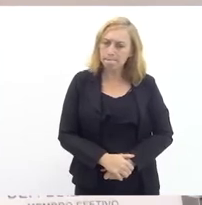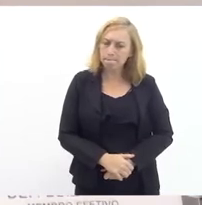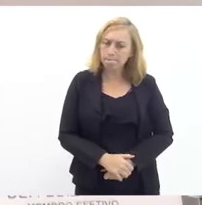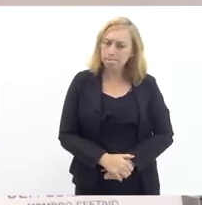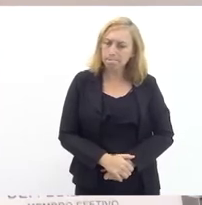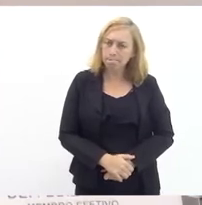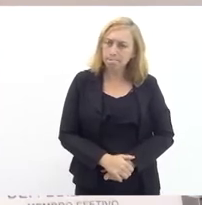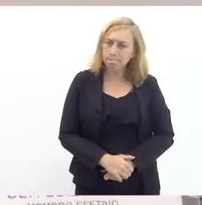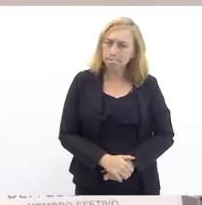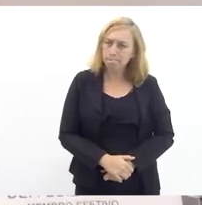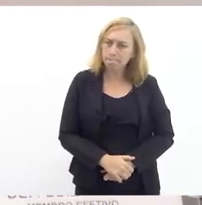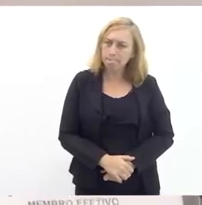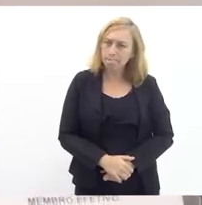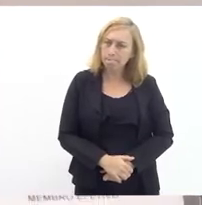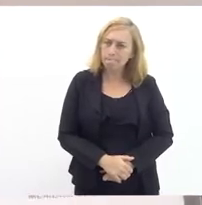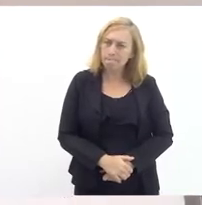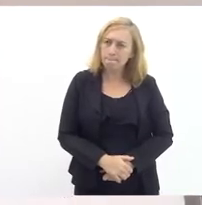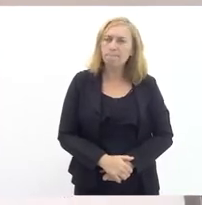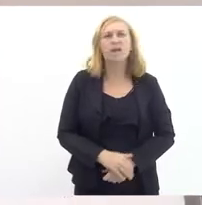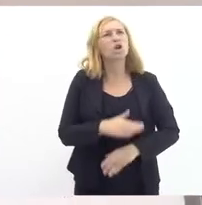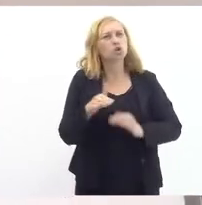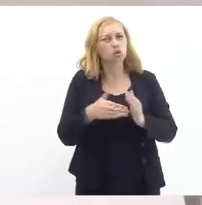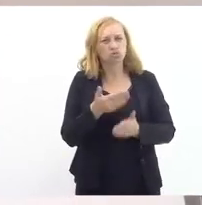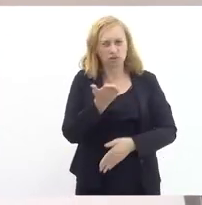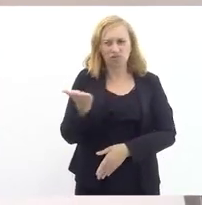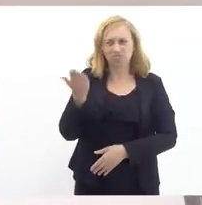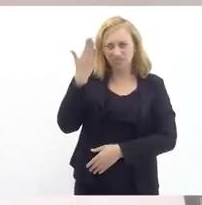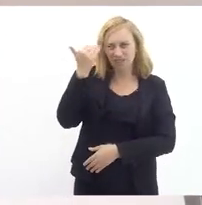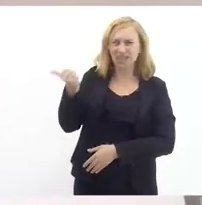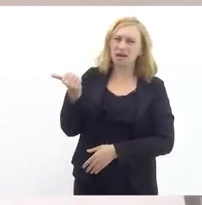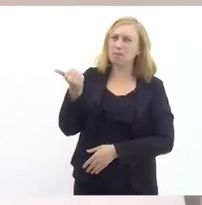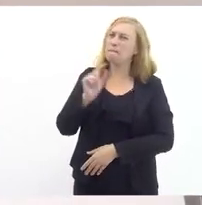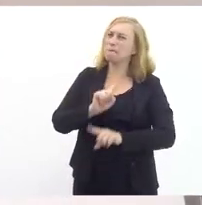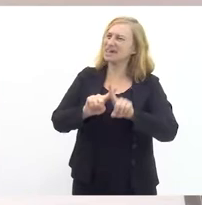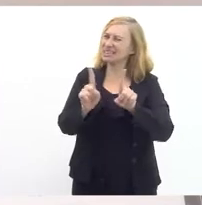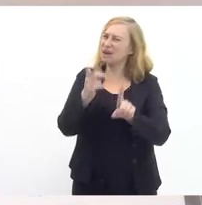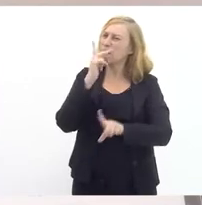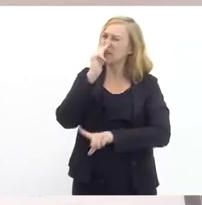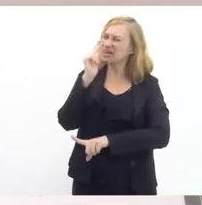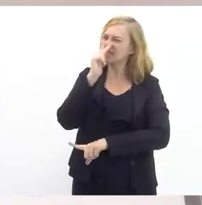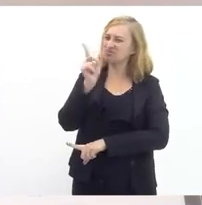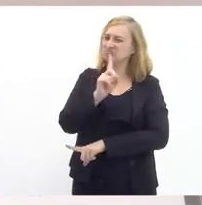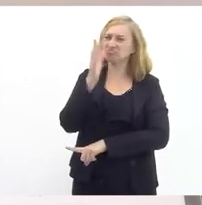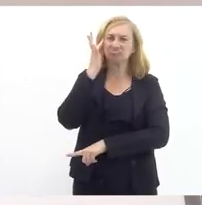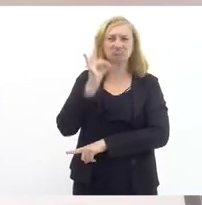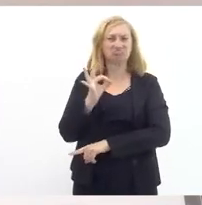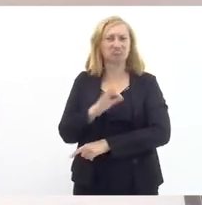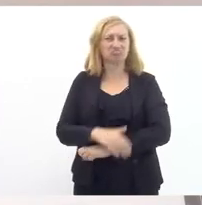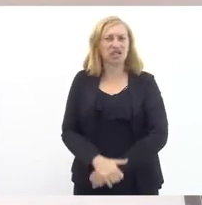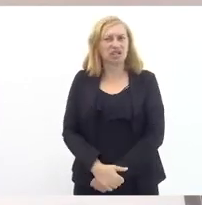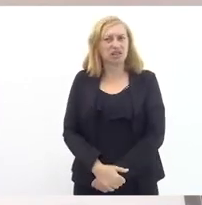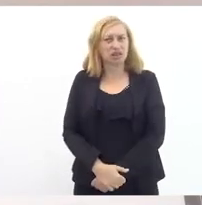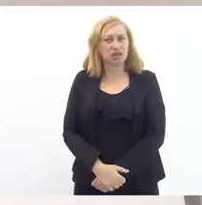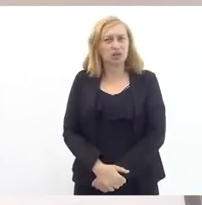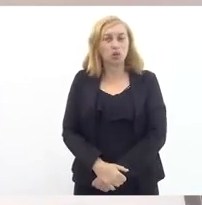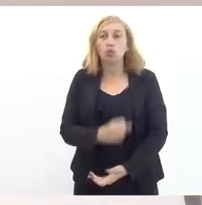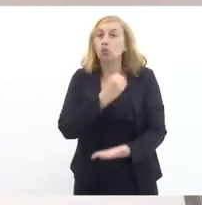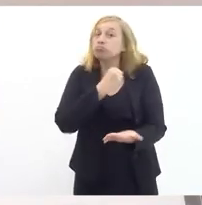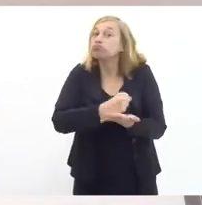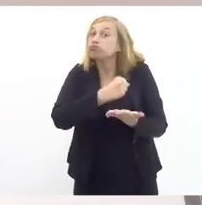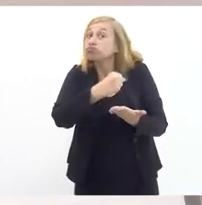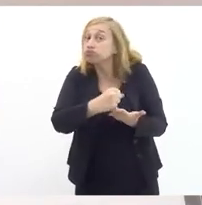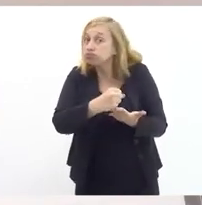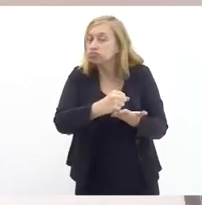Como todos sabem, mas parece que não, né, o contrato